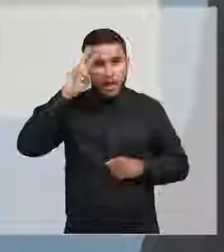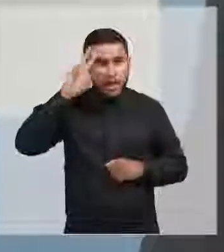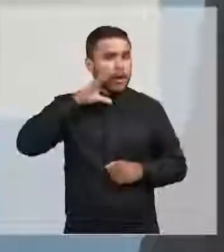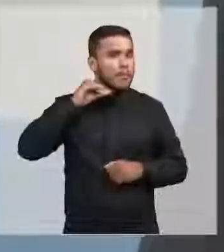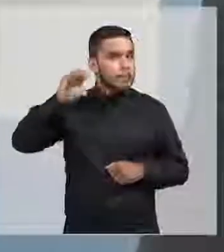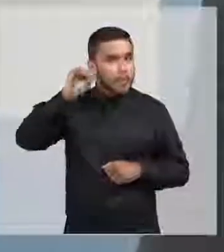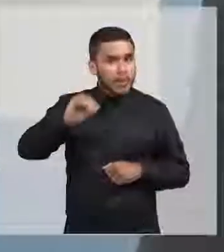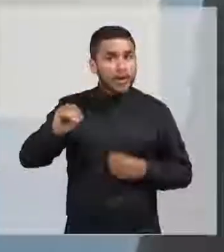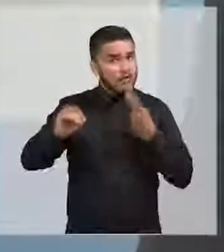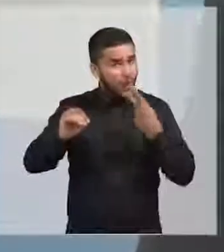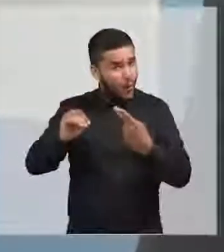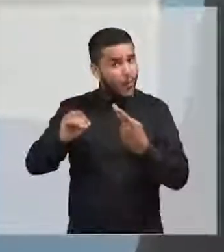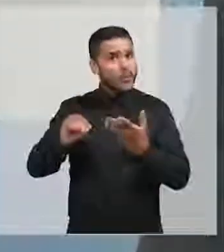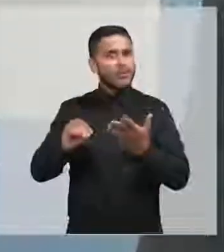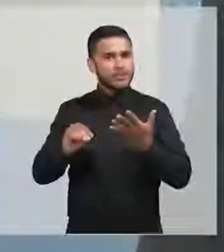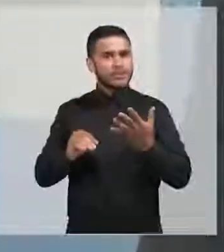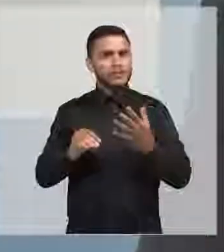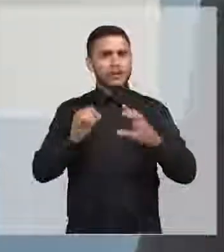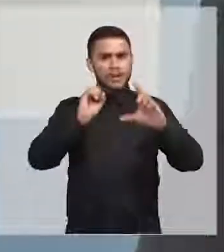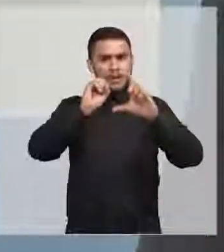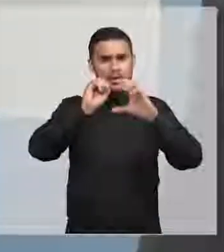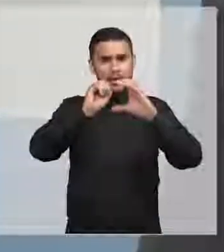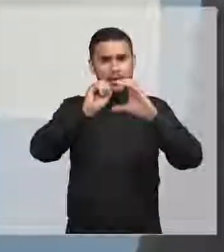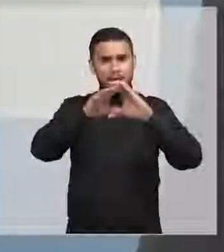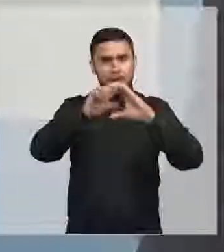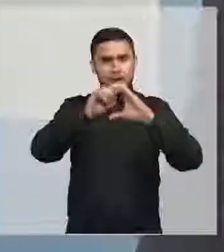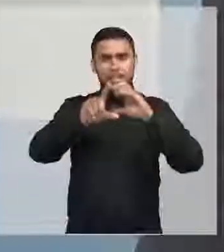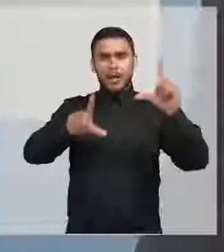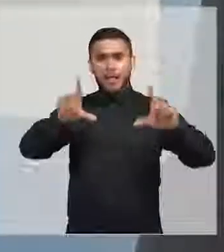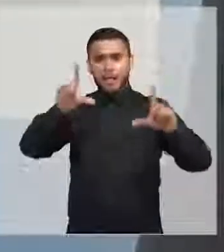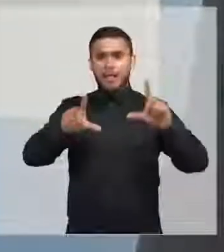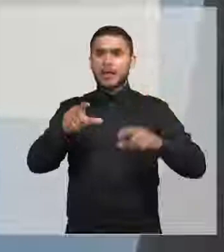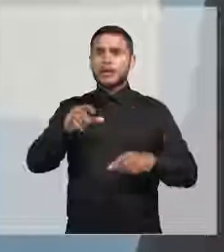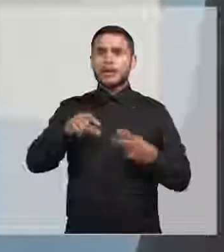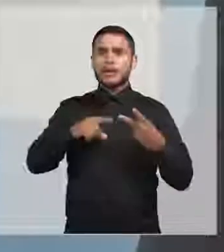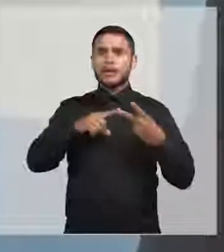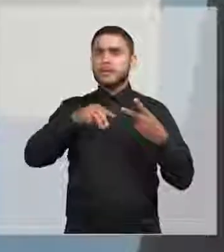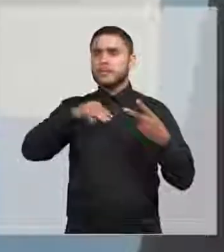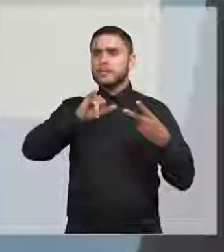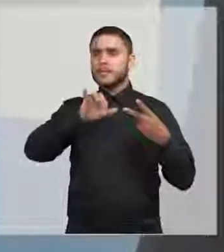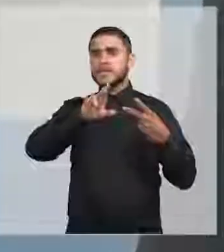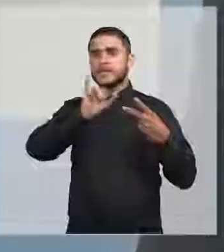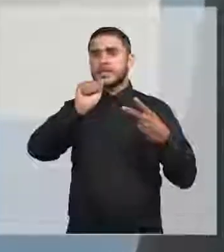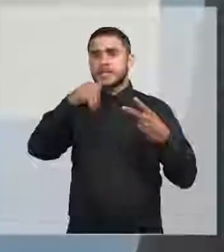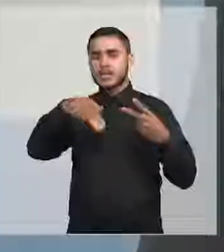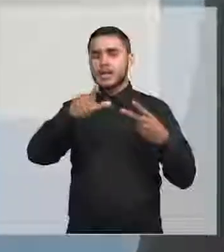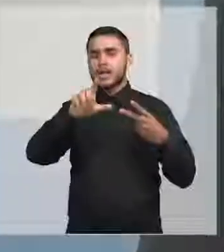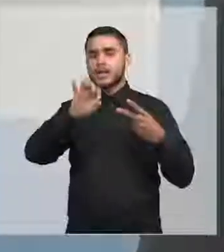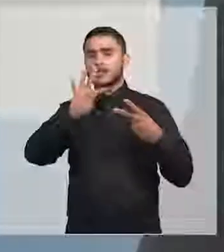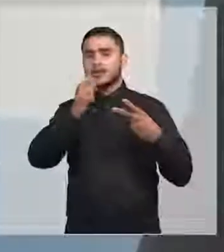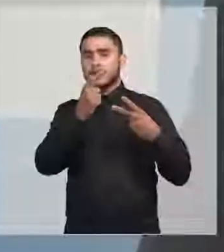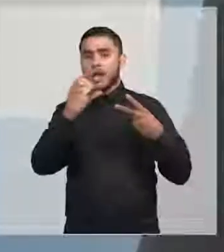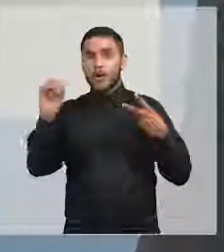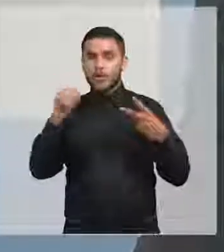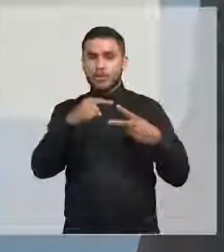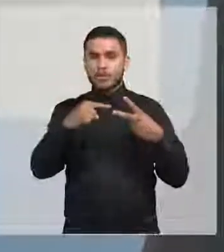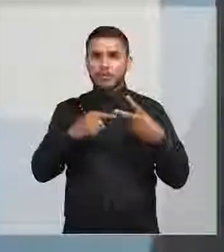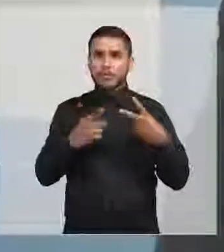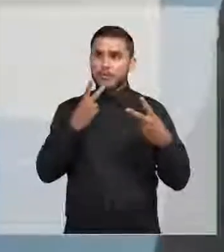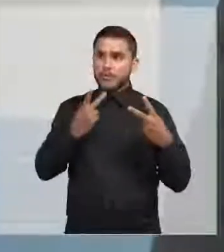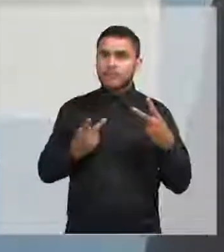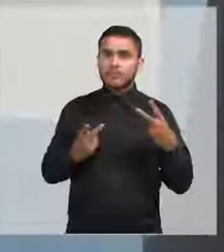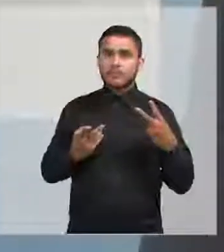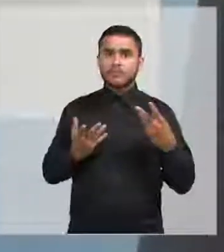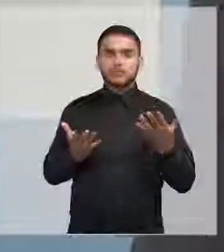teve críticas, inclusive a Rede Globo Televisão, a Miriam Leitão, fizeram piadinha, que isso não era possível. Agora está todo mundo ouvindo o Paulo